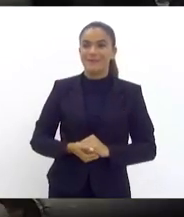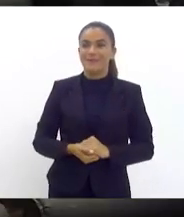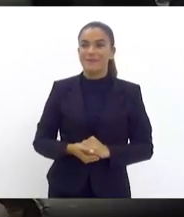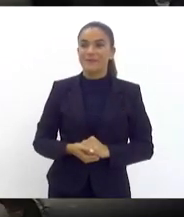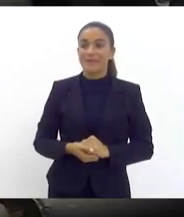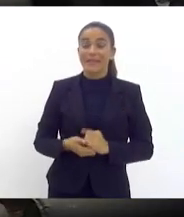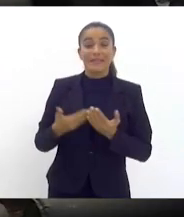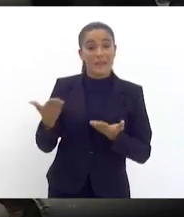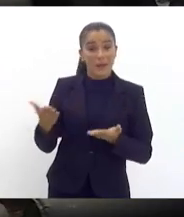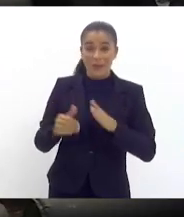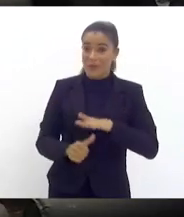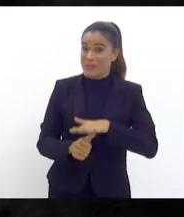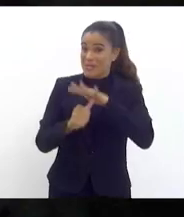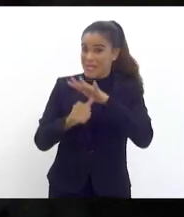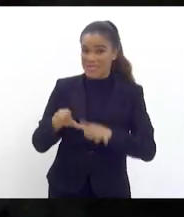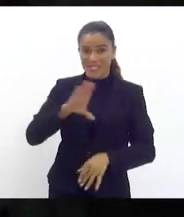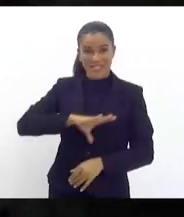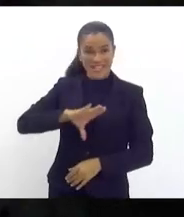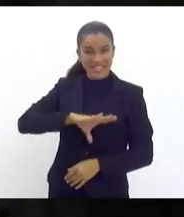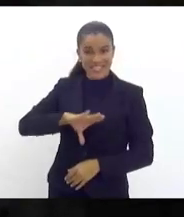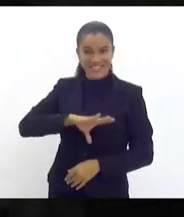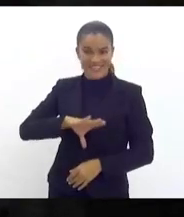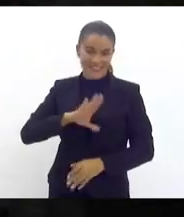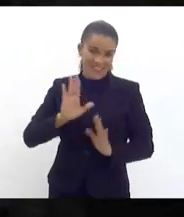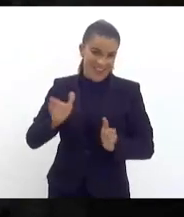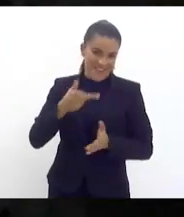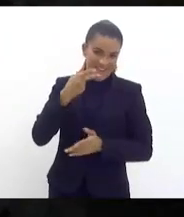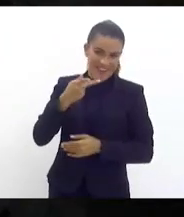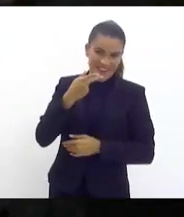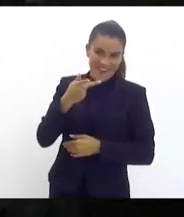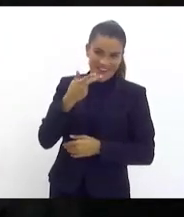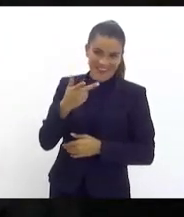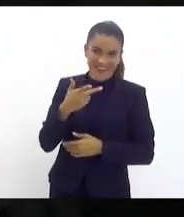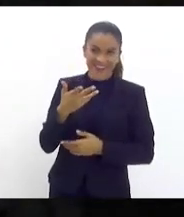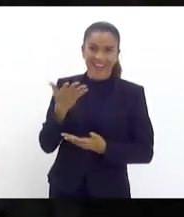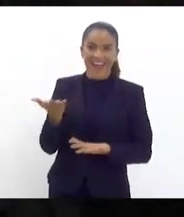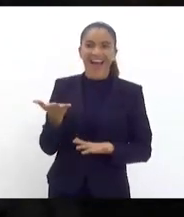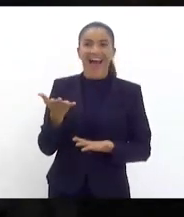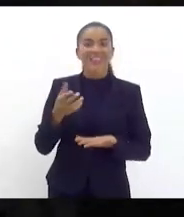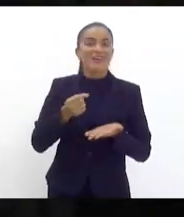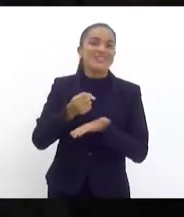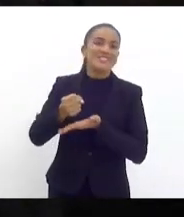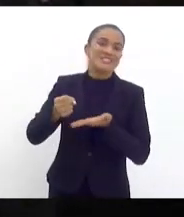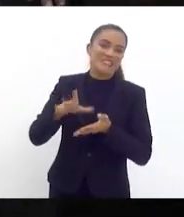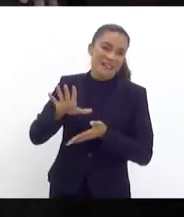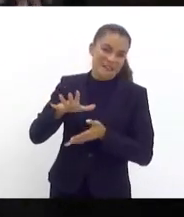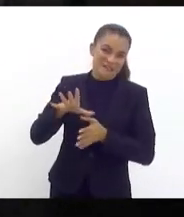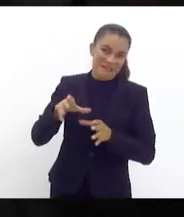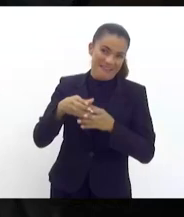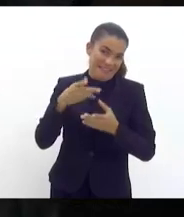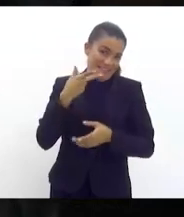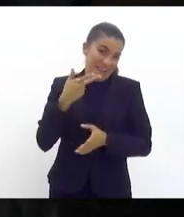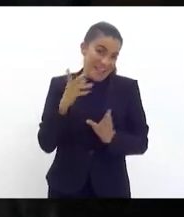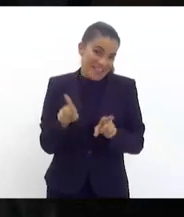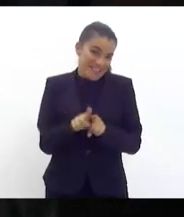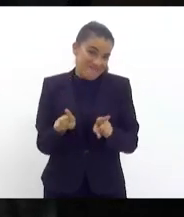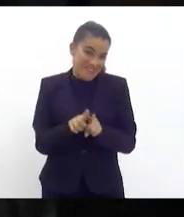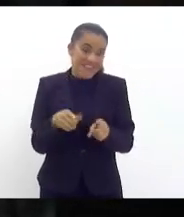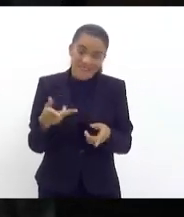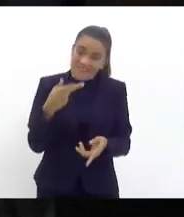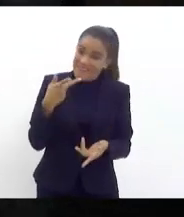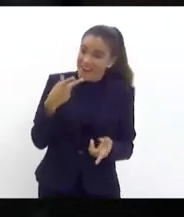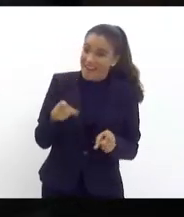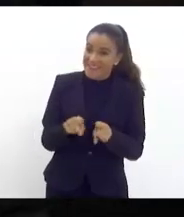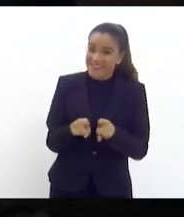depois que a nossa liderança vascaína aqui na casa falou, a nossa base aqui está autorizada a falar. Então, vamos falar